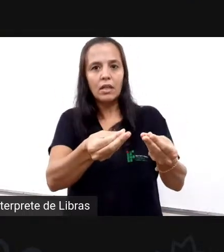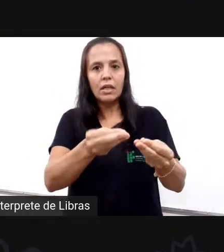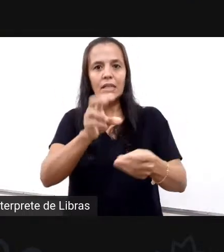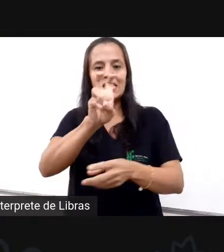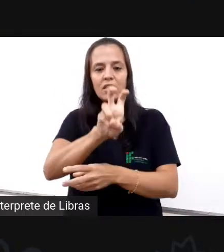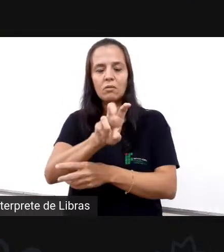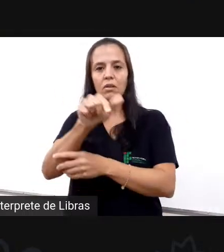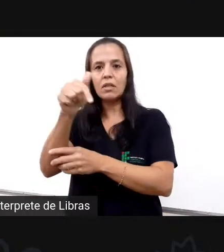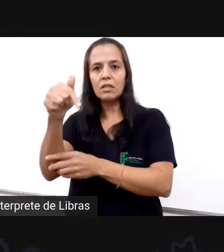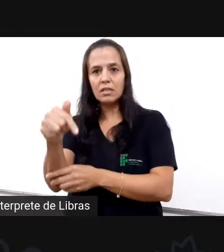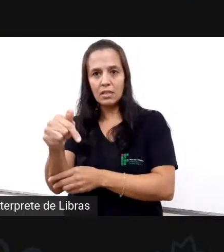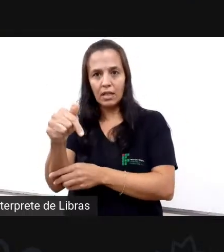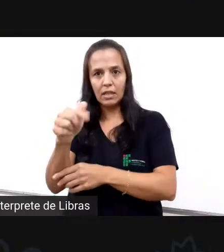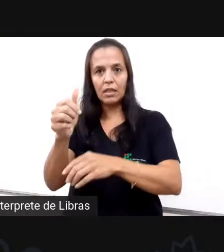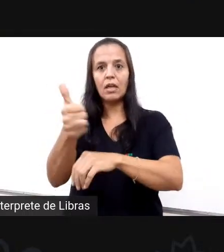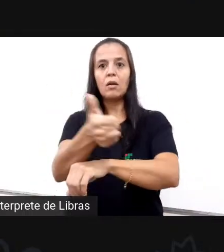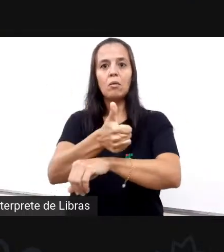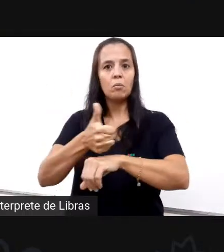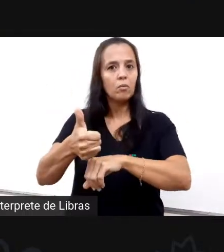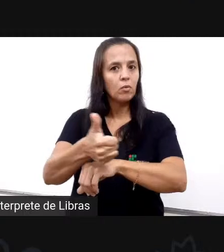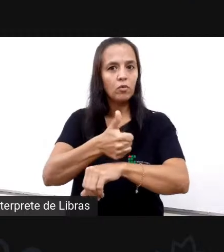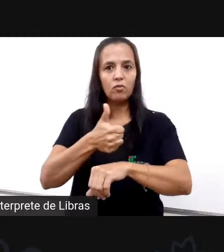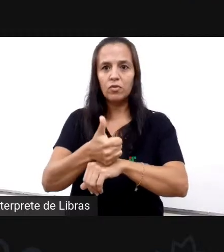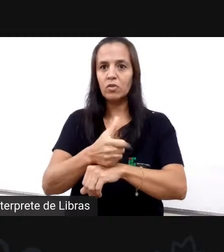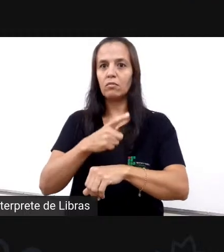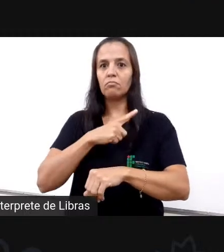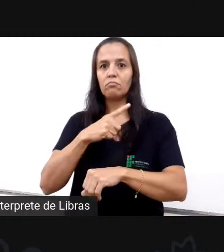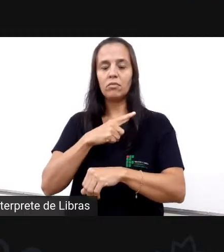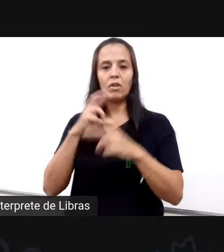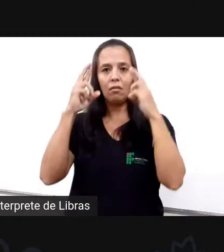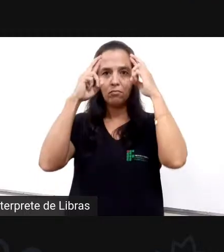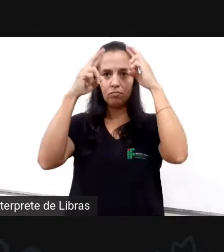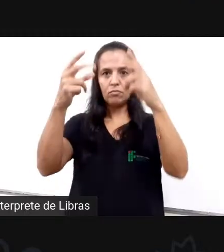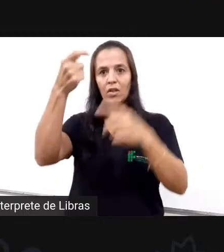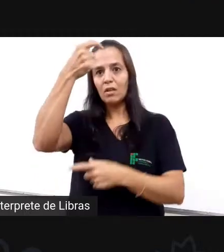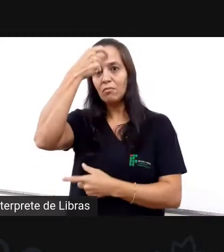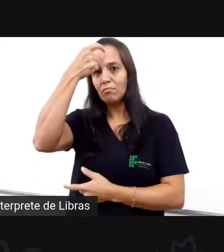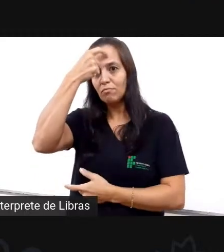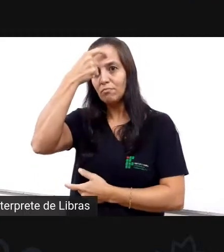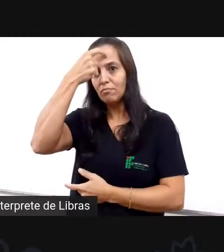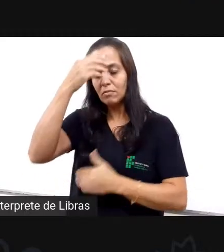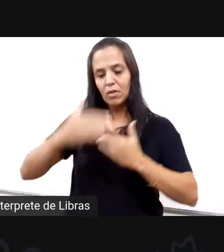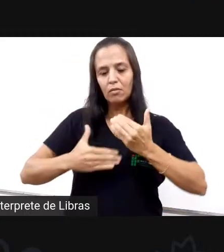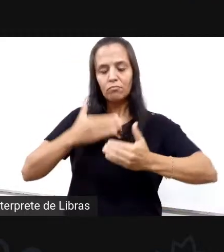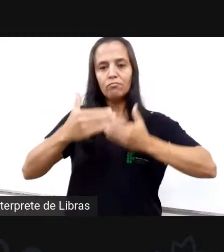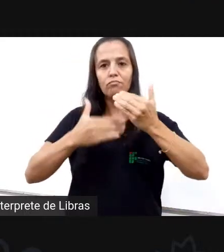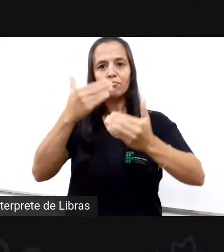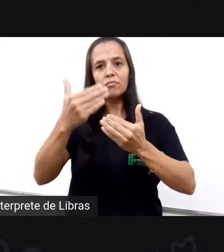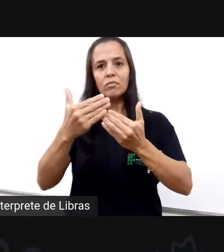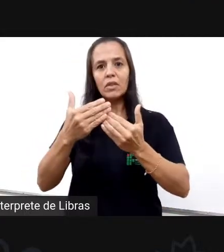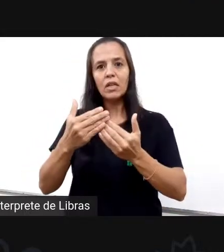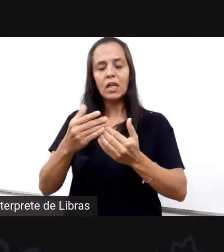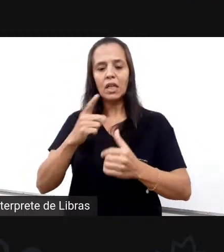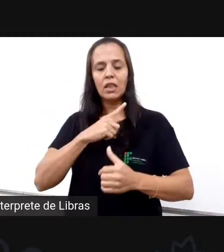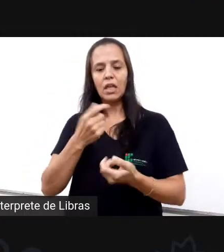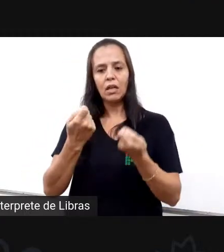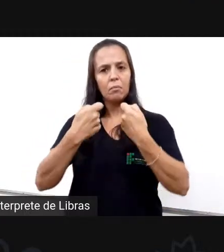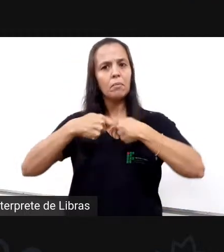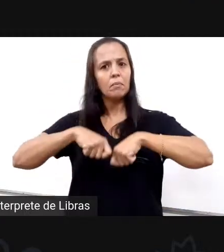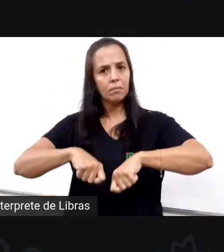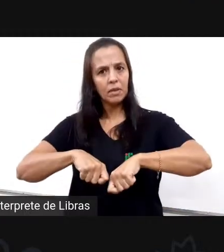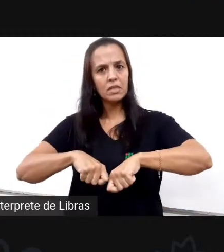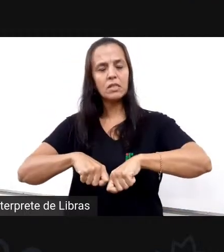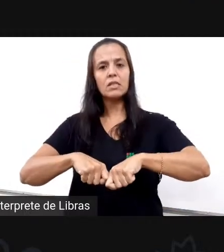57 profissionais com caráter e consciência crítico-construtiva, capazes de dominar as rotinas